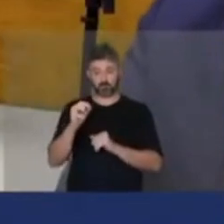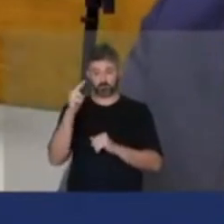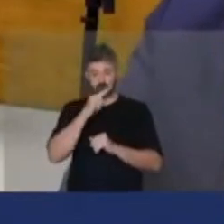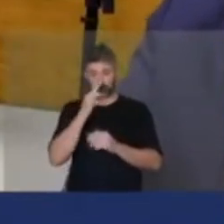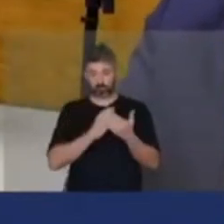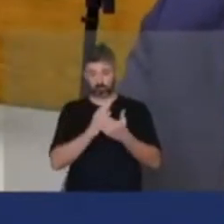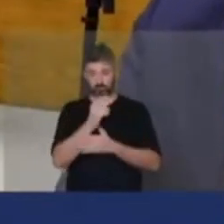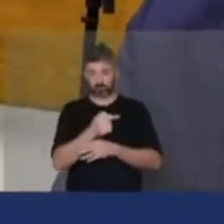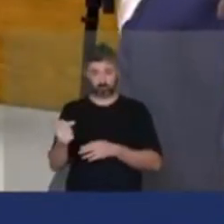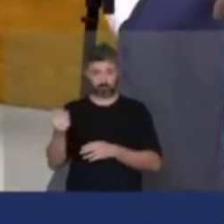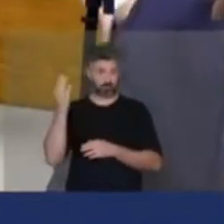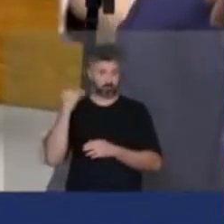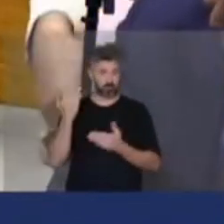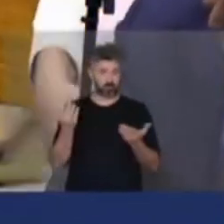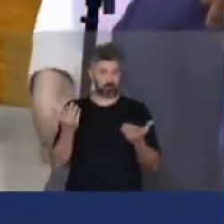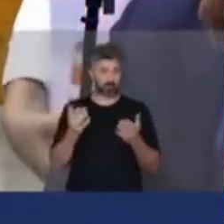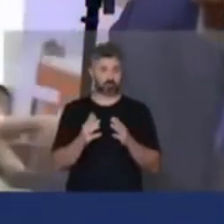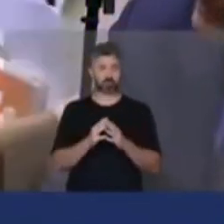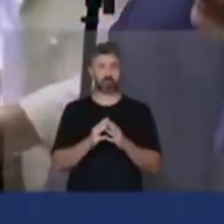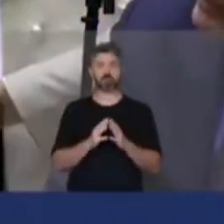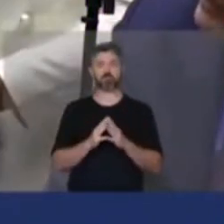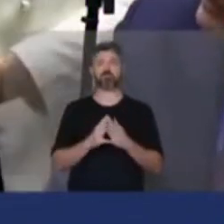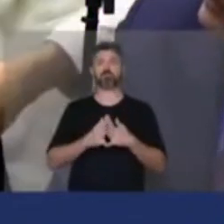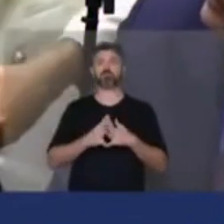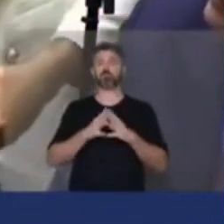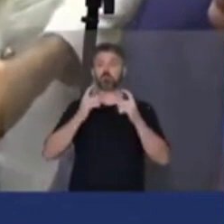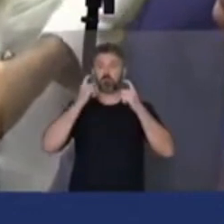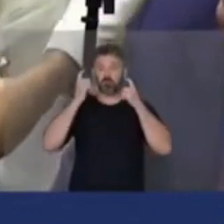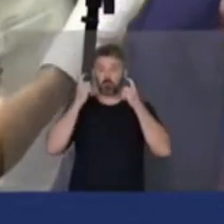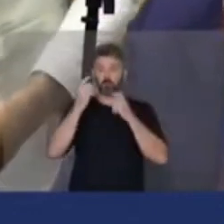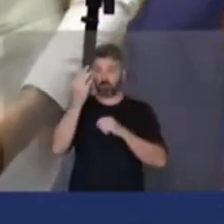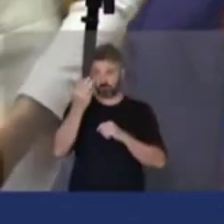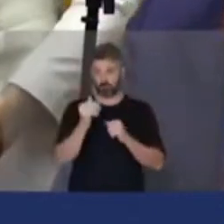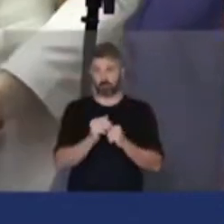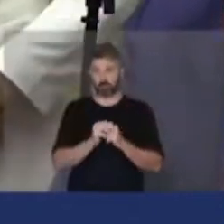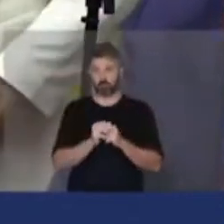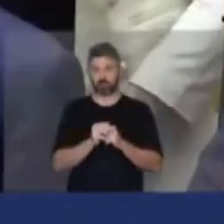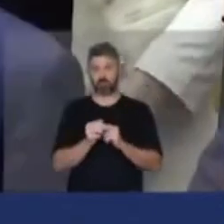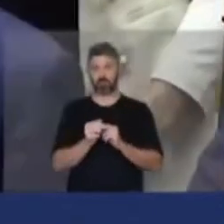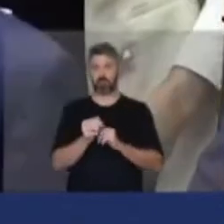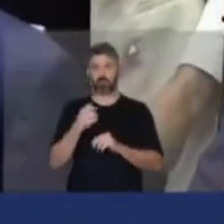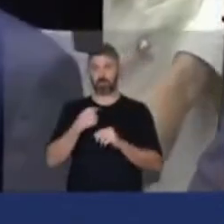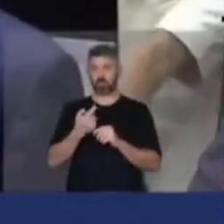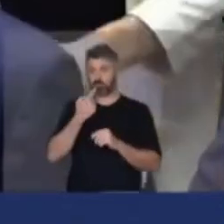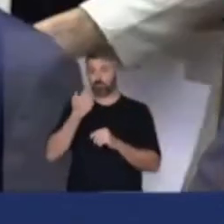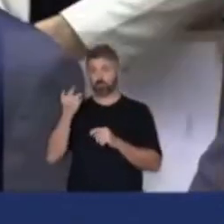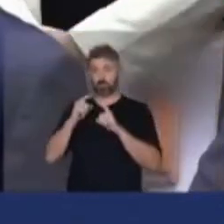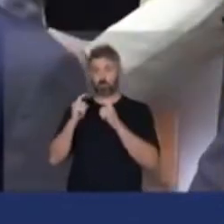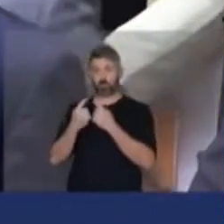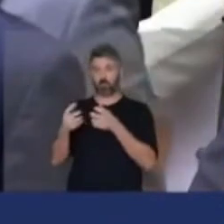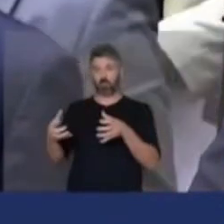e do nosso lado apesar de muitos perguntaram Tá mas por que que o certos canais de TV do monopólio da mídia tradicional estão a favor porque